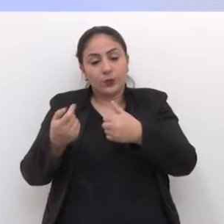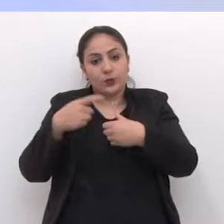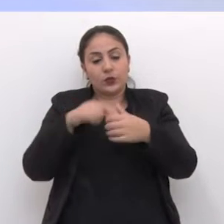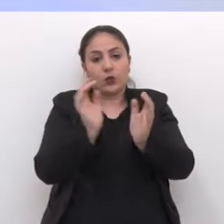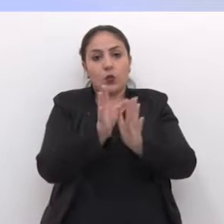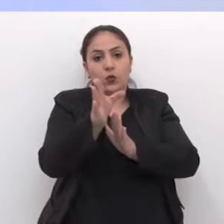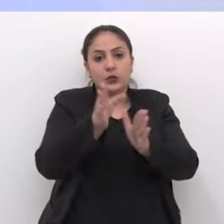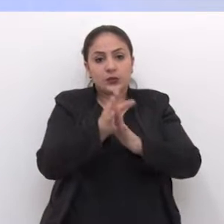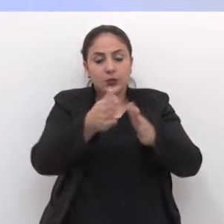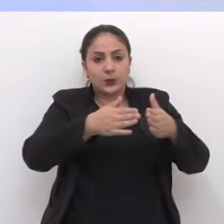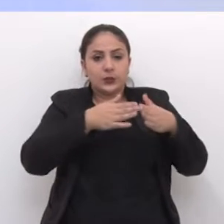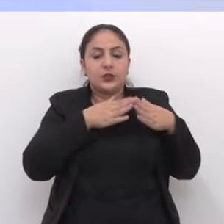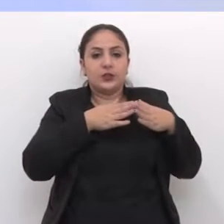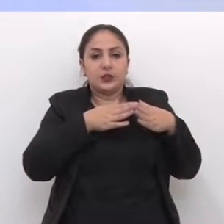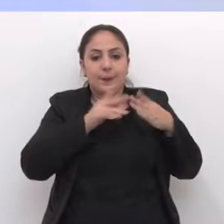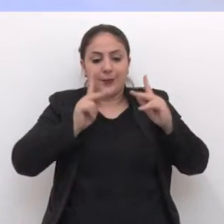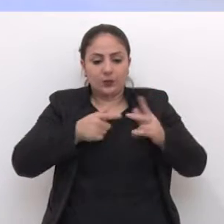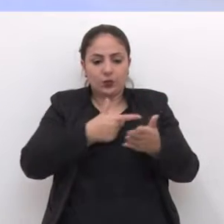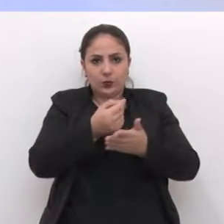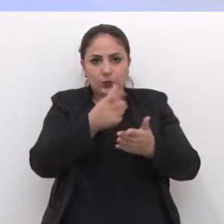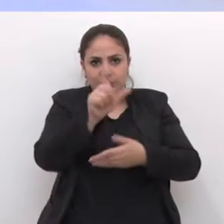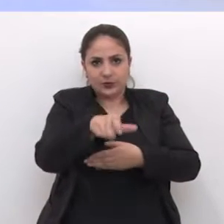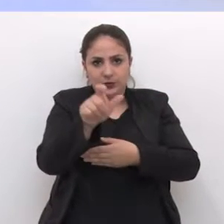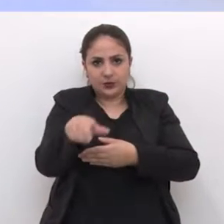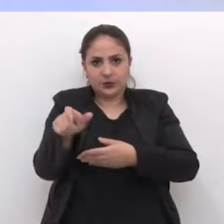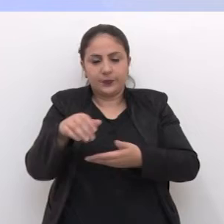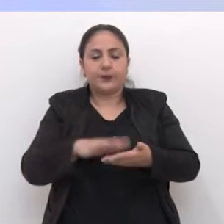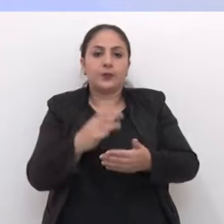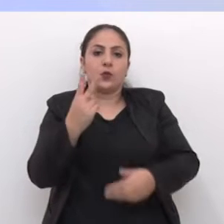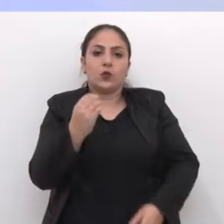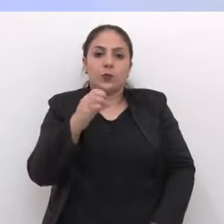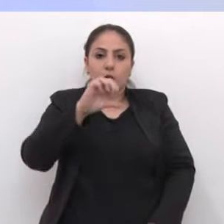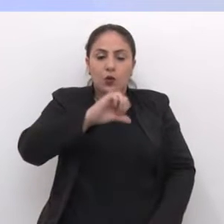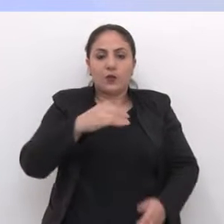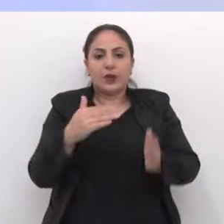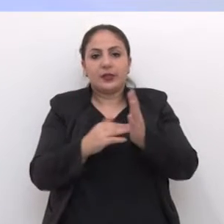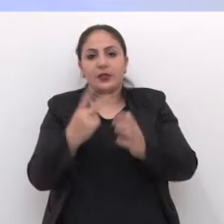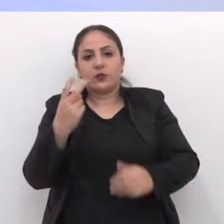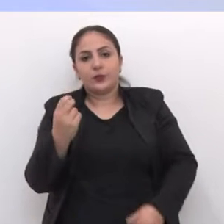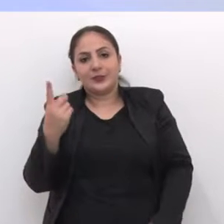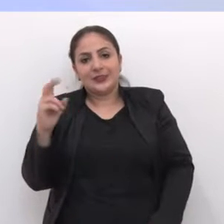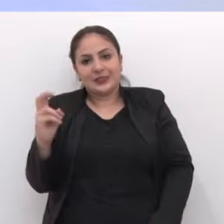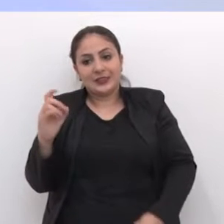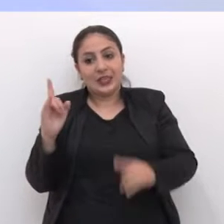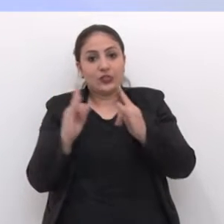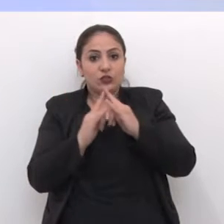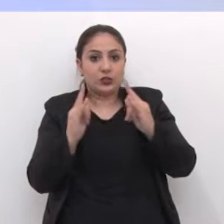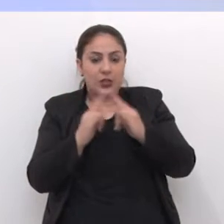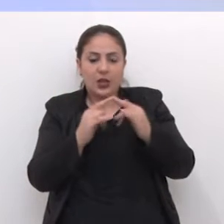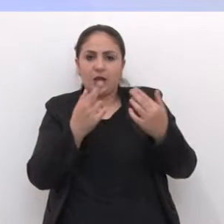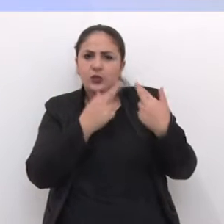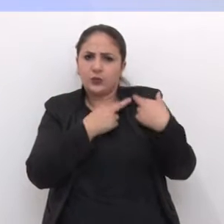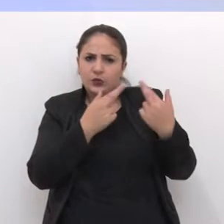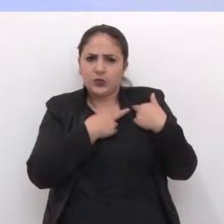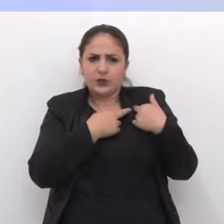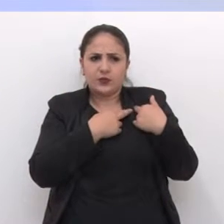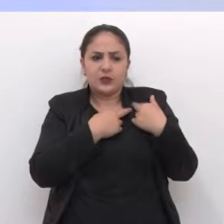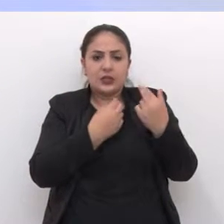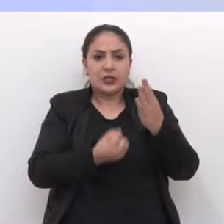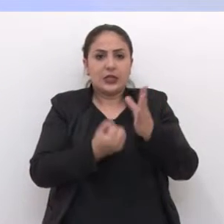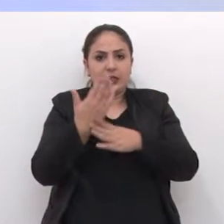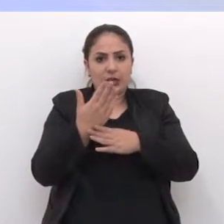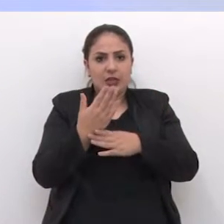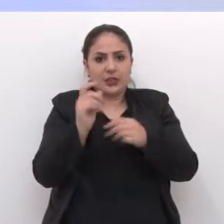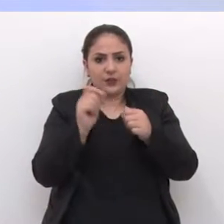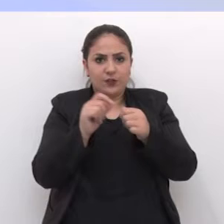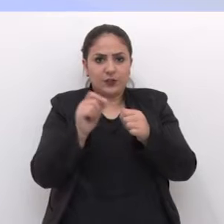a reativação do Conselho de Defesa do Consumidor. De 2009 a 2015, o órgão foi responsável